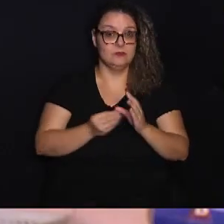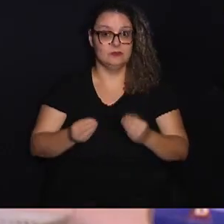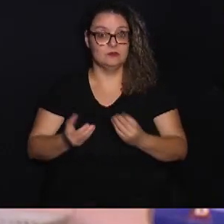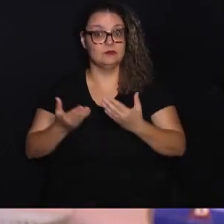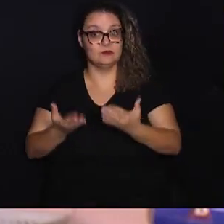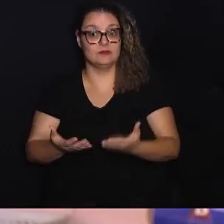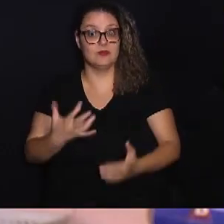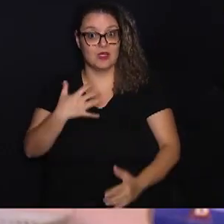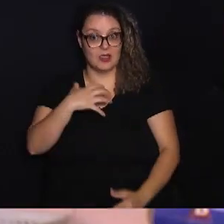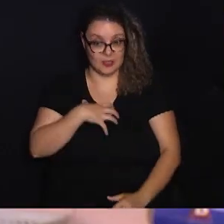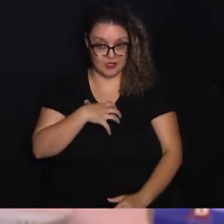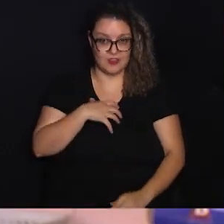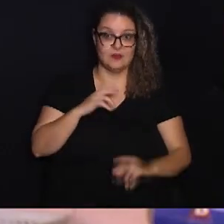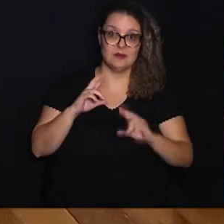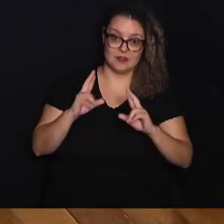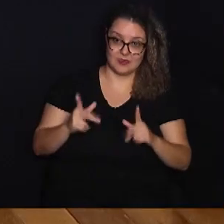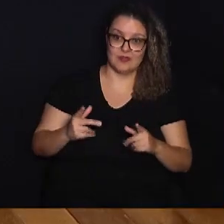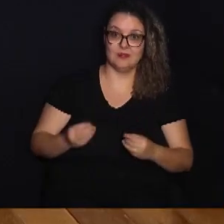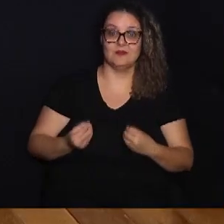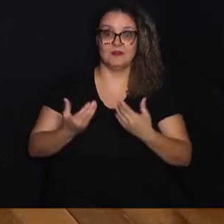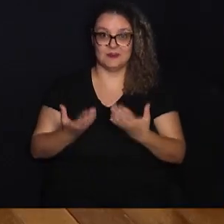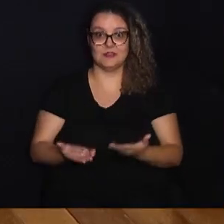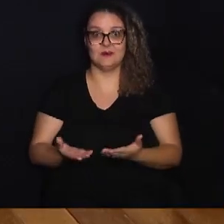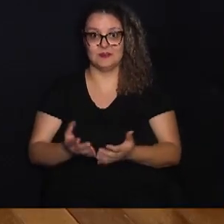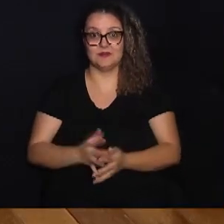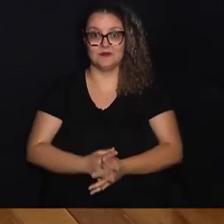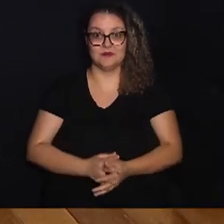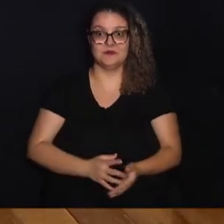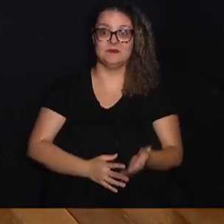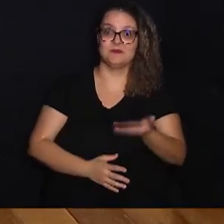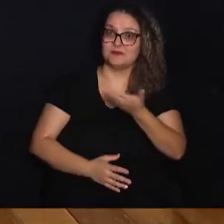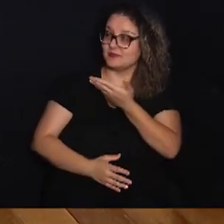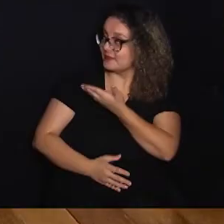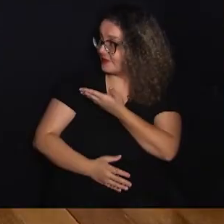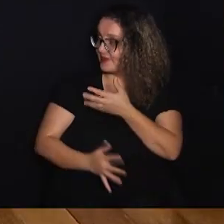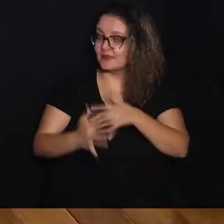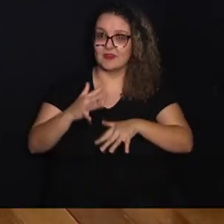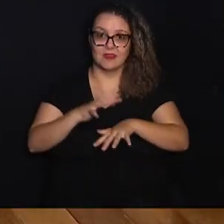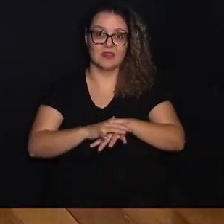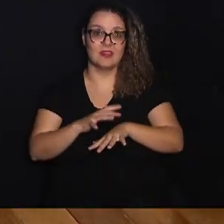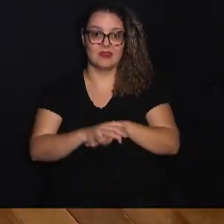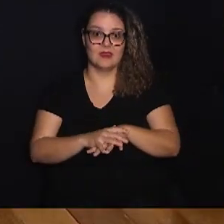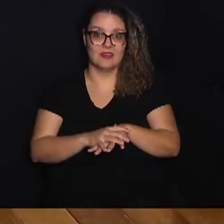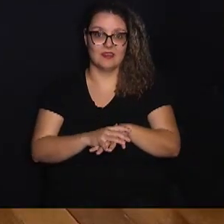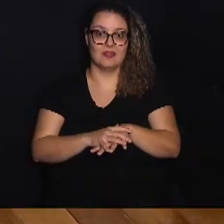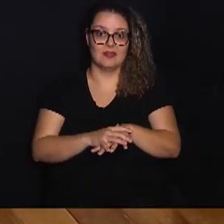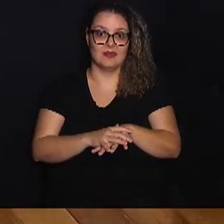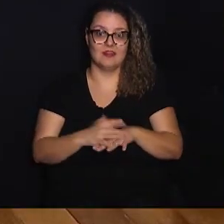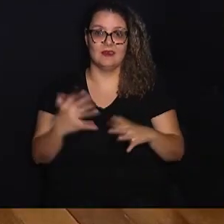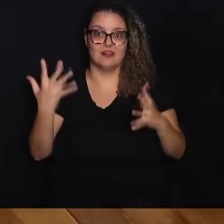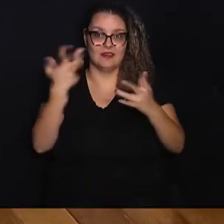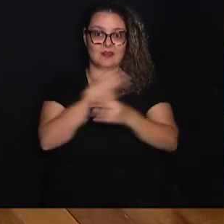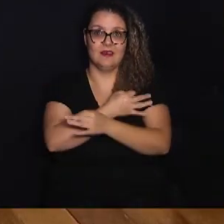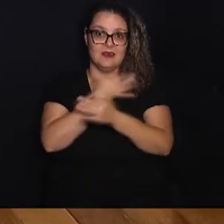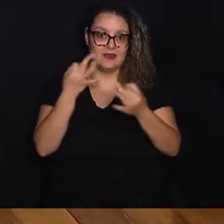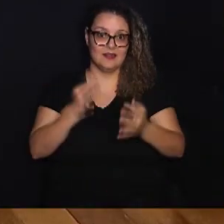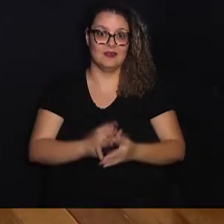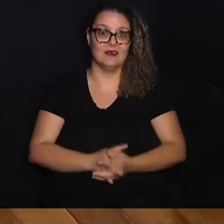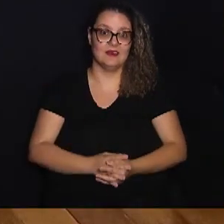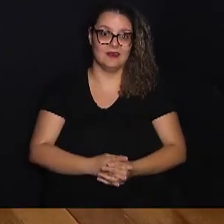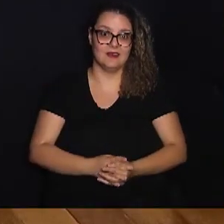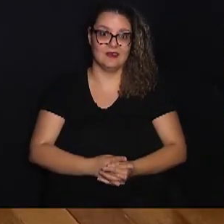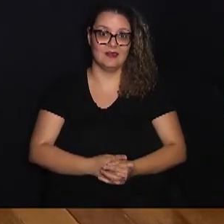uma forma diferente de dar. Aqui você está vendo essa lousa de matemática, É linda, né? Só que assim, a gente vê